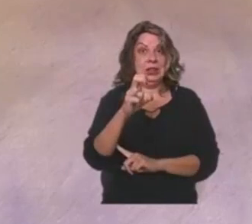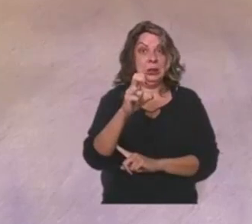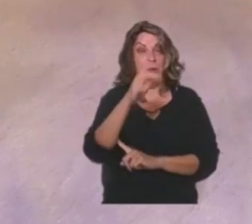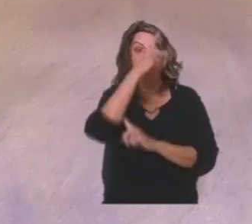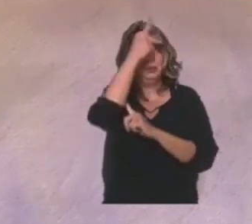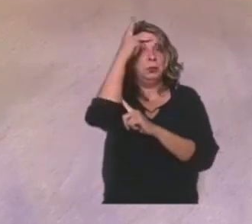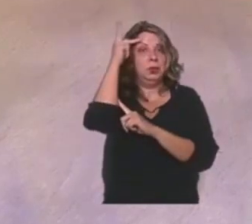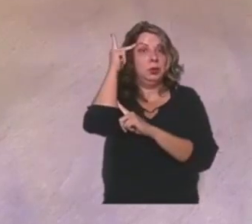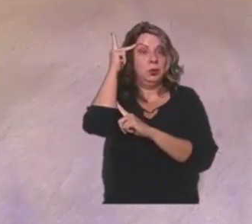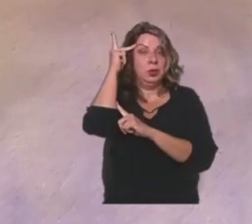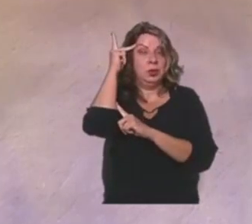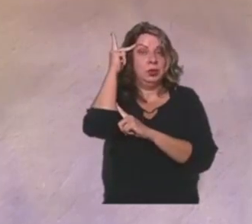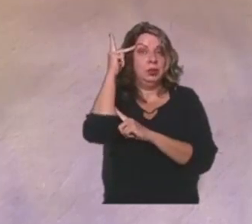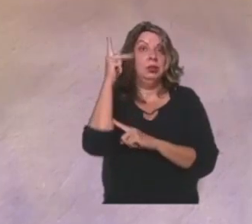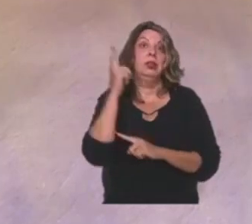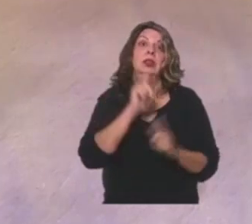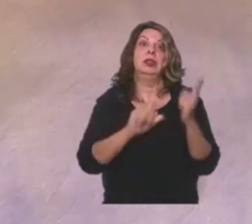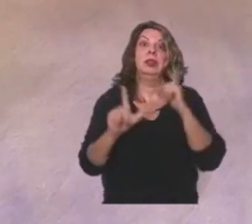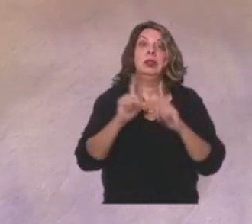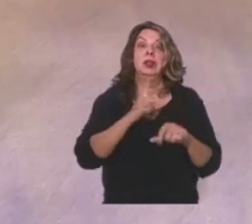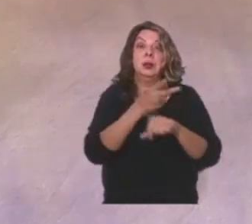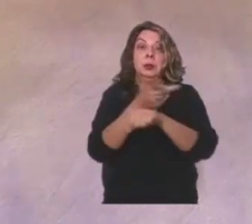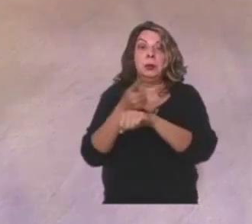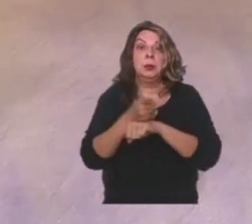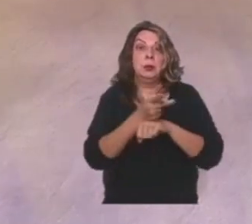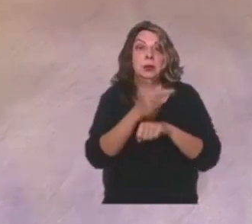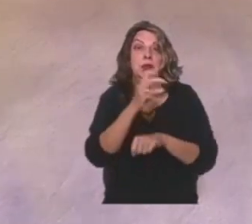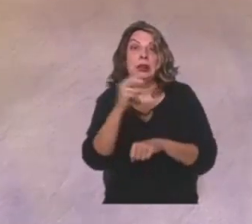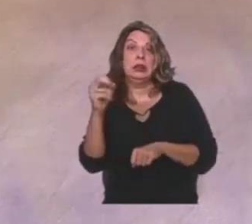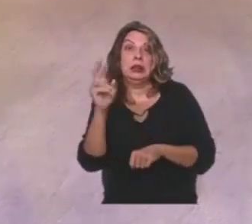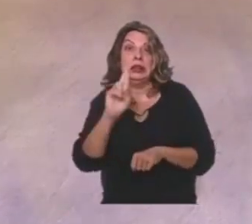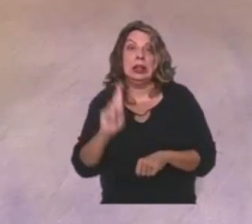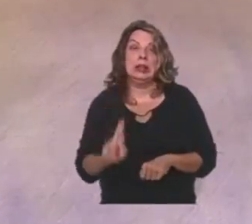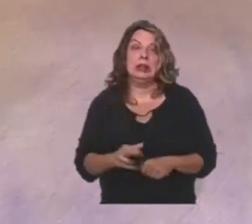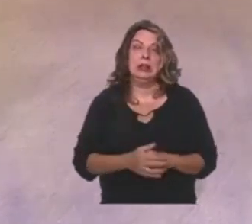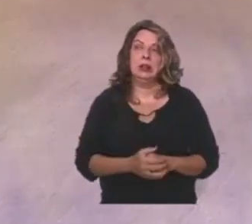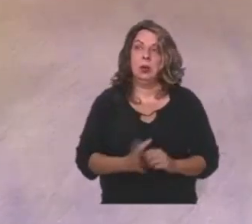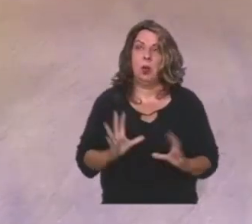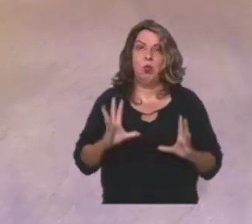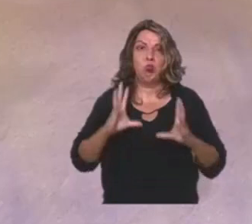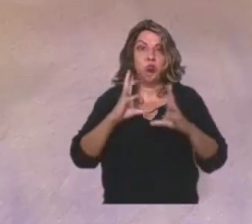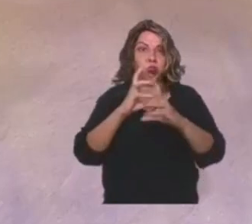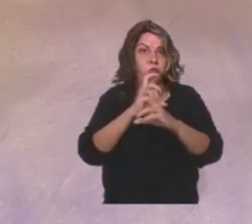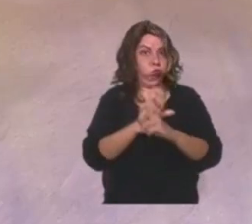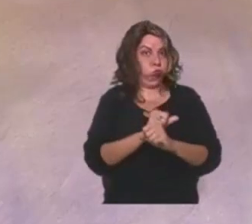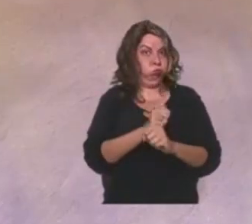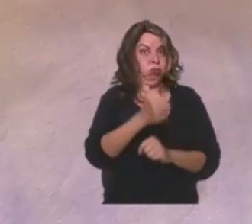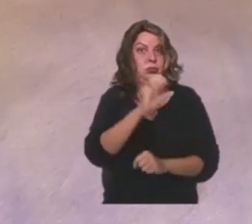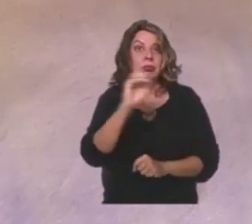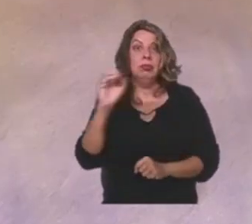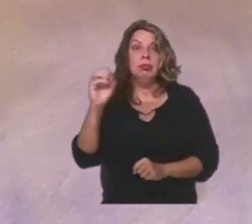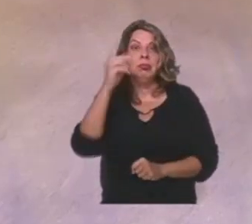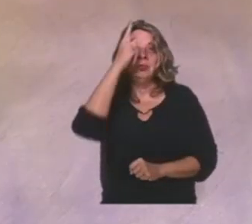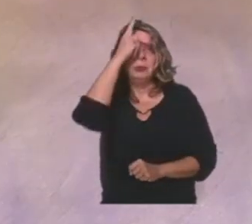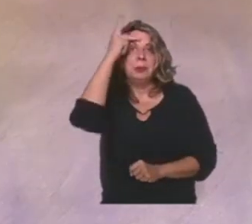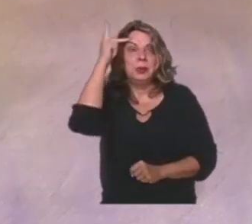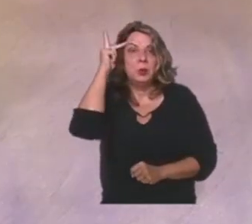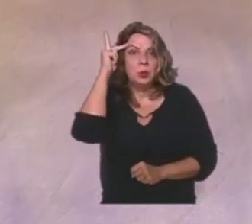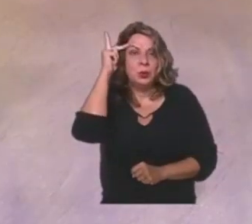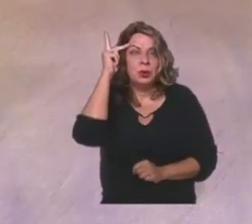vão ser premiadas com R$500 cada, viu? No total, são 100 pessoas. Então,